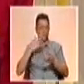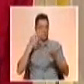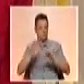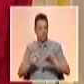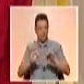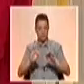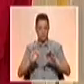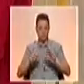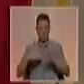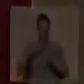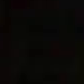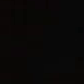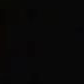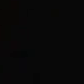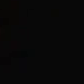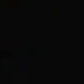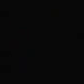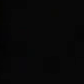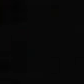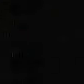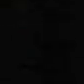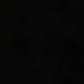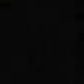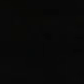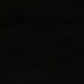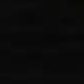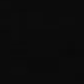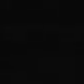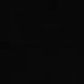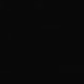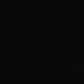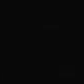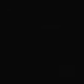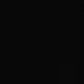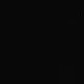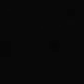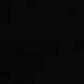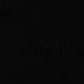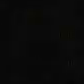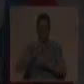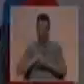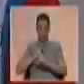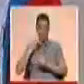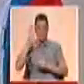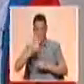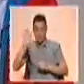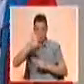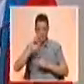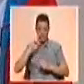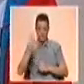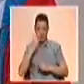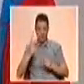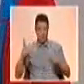que quer chamar a atenção para o problema das alterações climáticas e para os nossos modos de vida contemporâneos, que